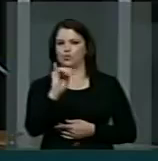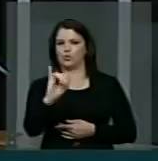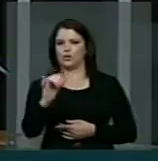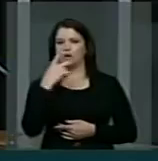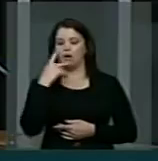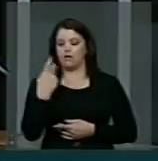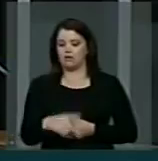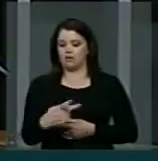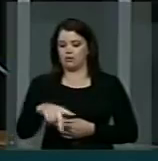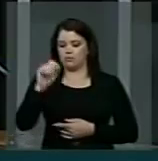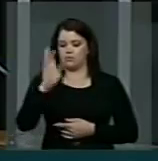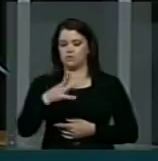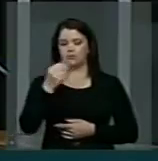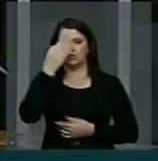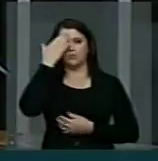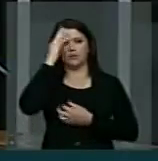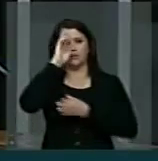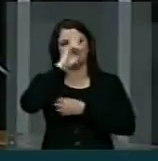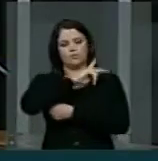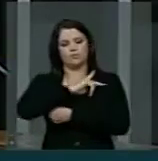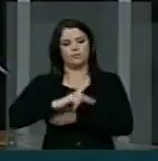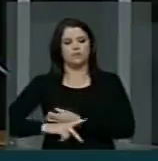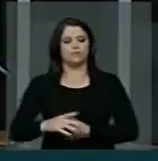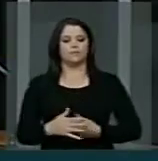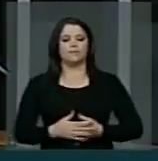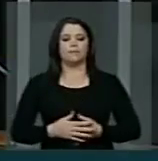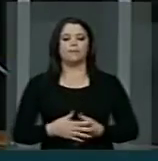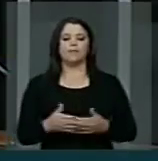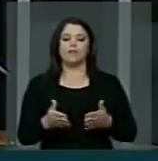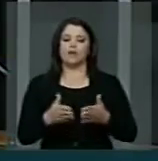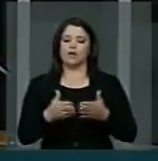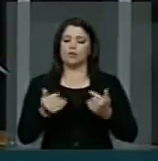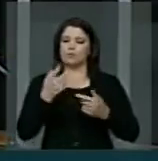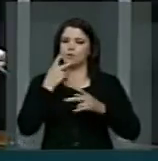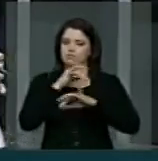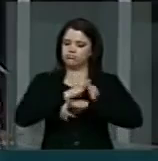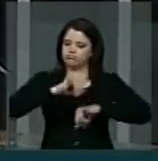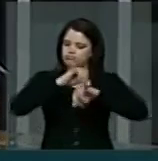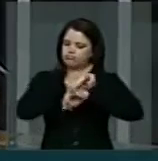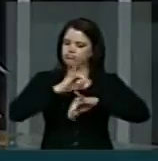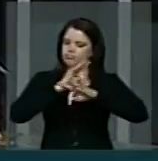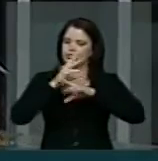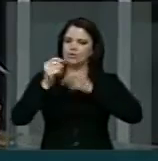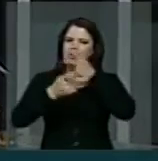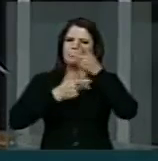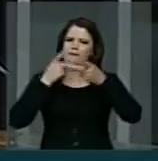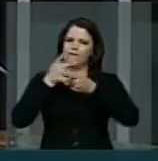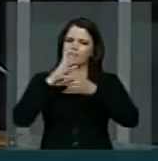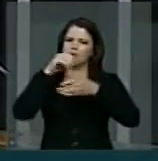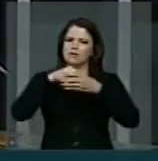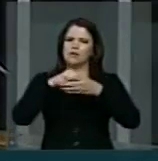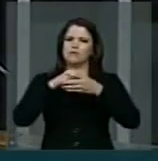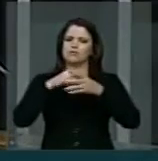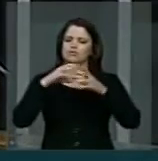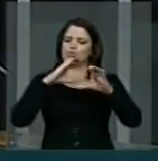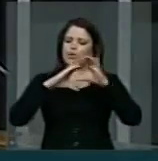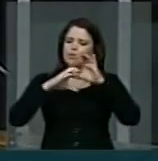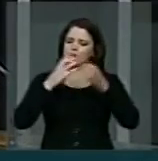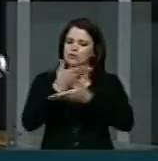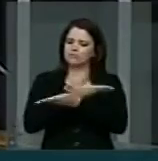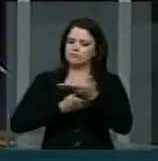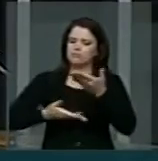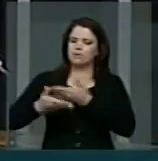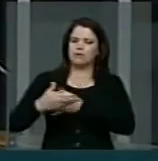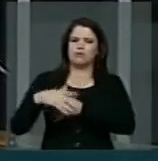Brasil. Muito obrigada, senhor presidente. Eu peço a divulgação dessa minha fala nos órgãos de